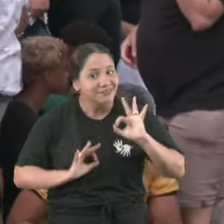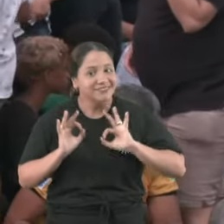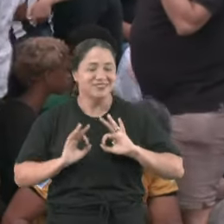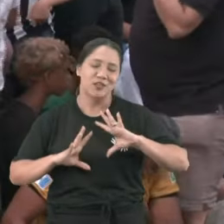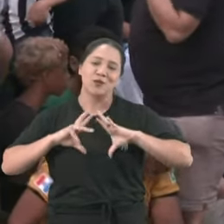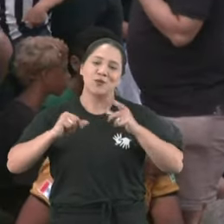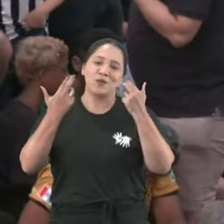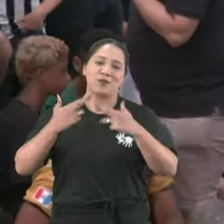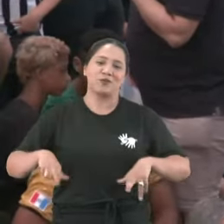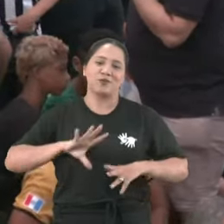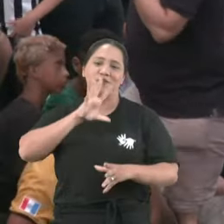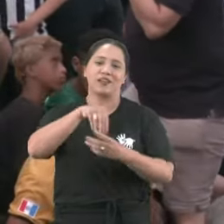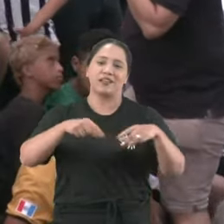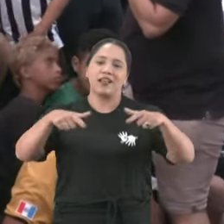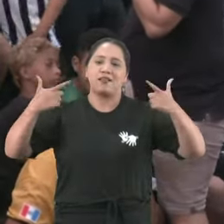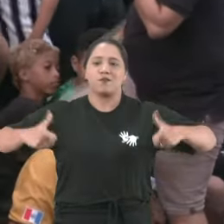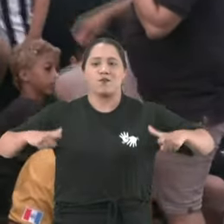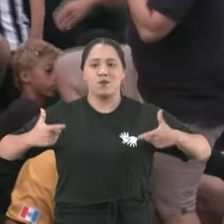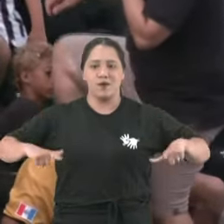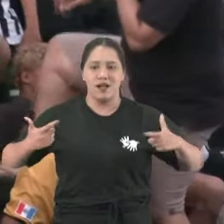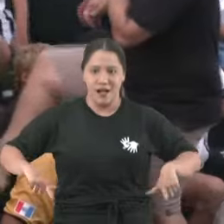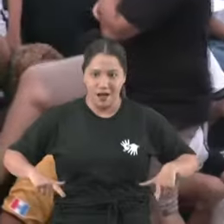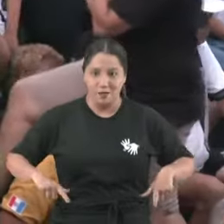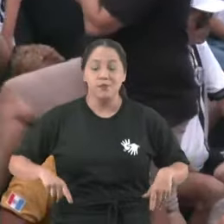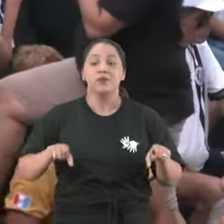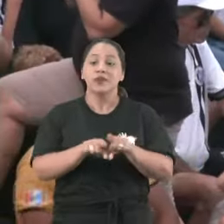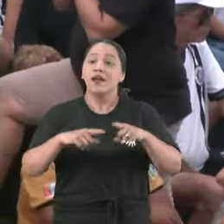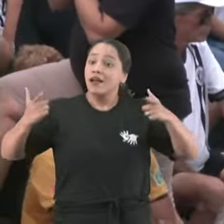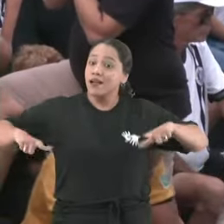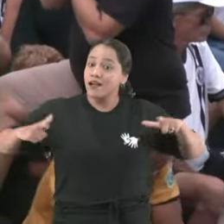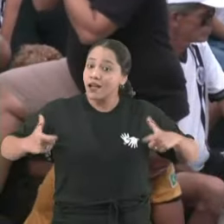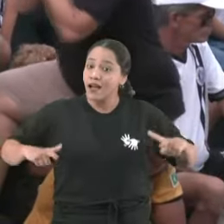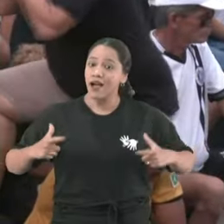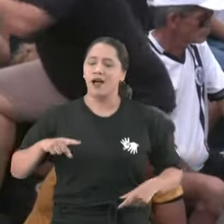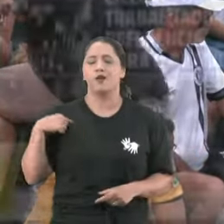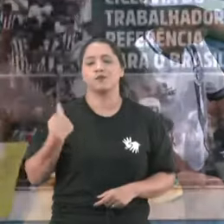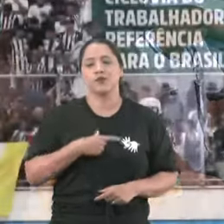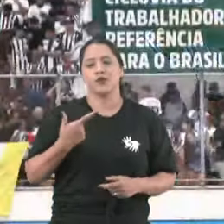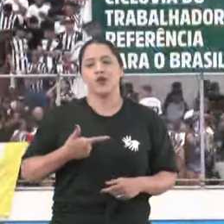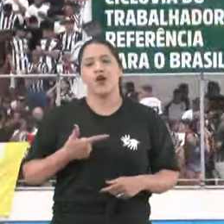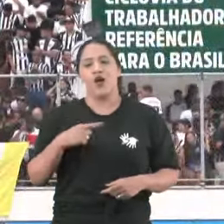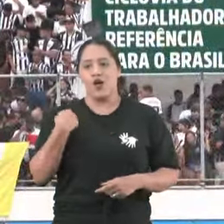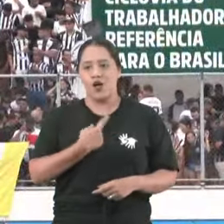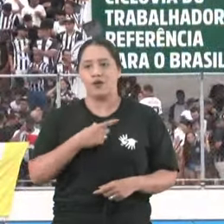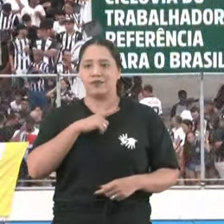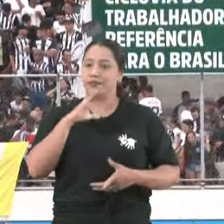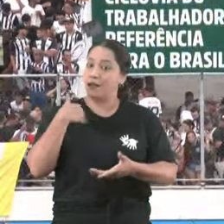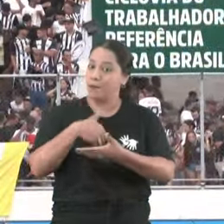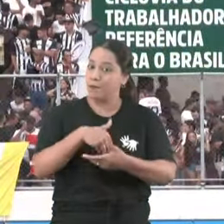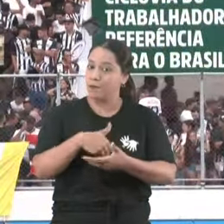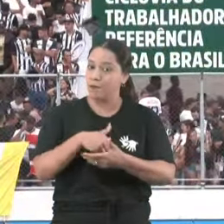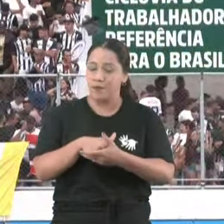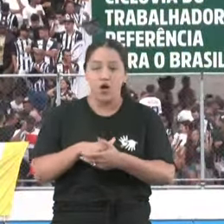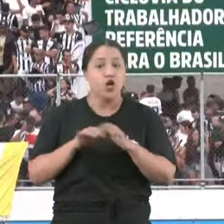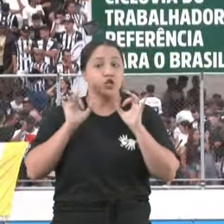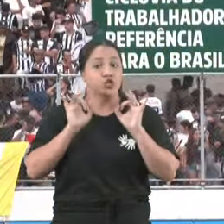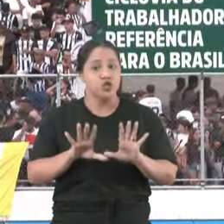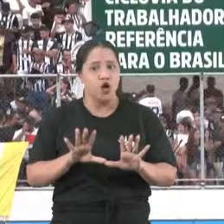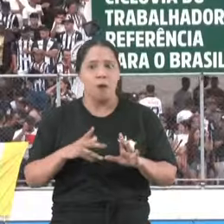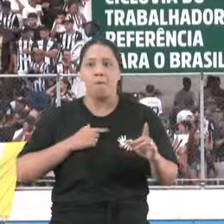ser resolvido dentro de campo e que dentro de campo também a gente tenha a decisão apenas na bola, não